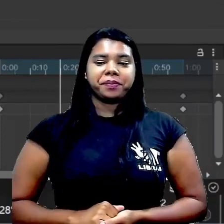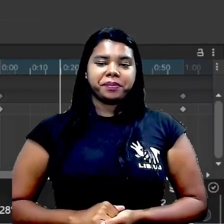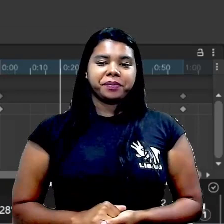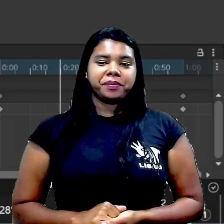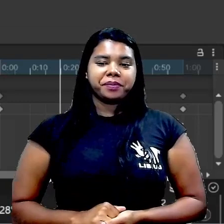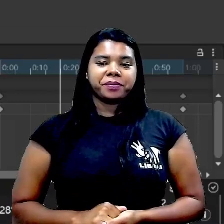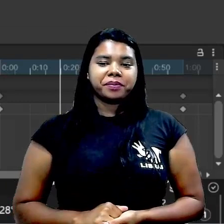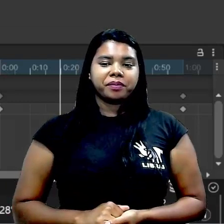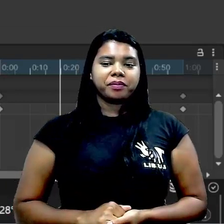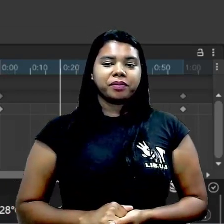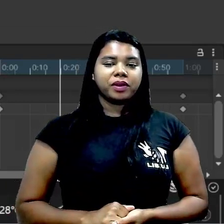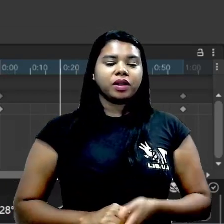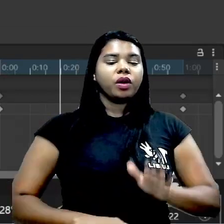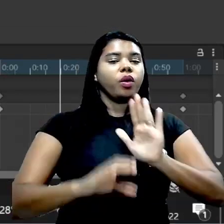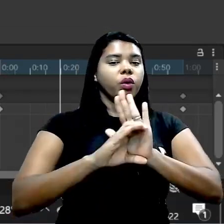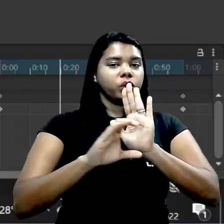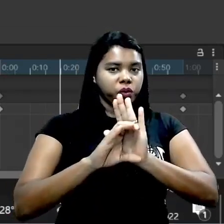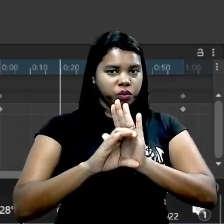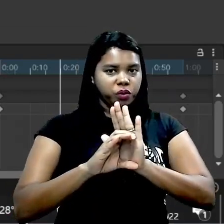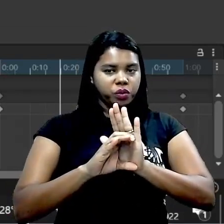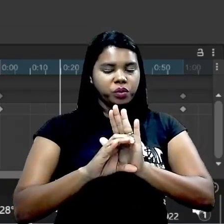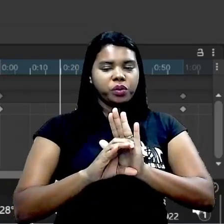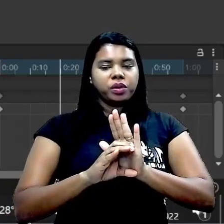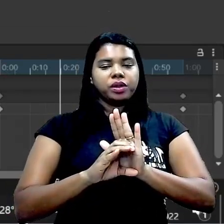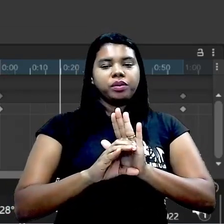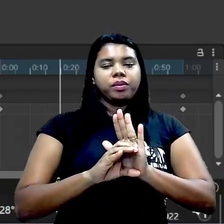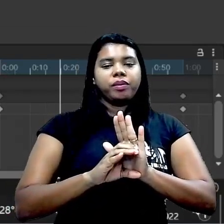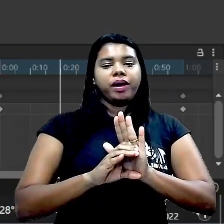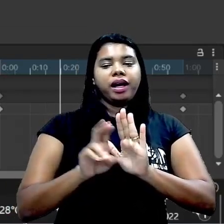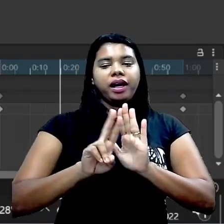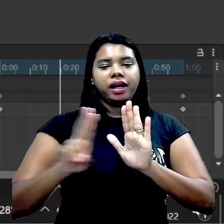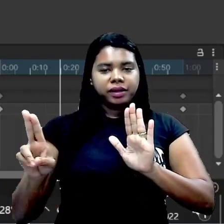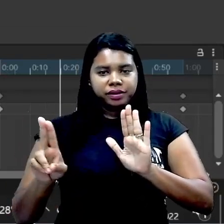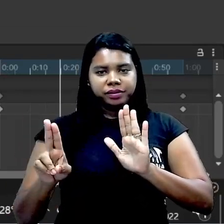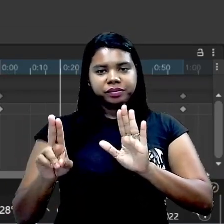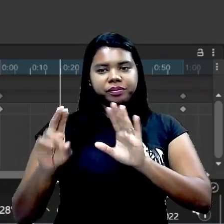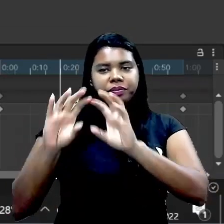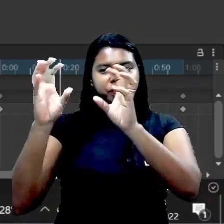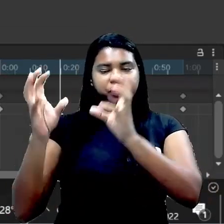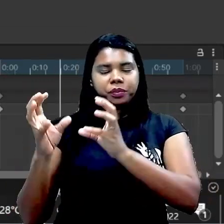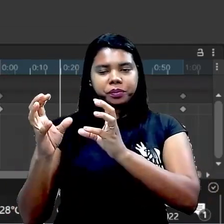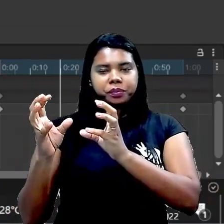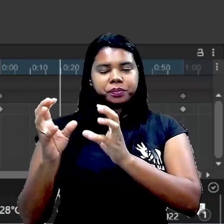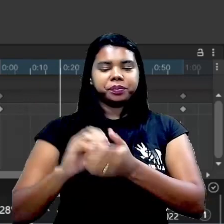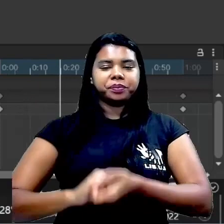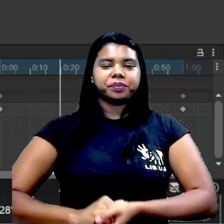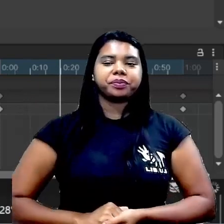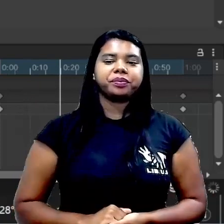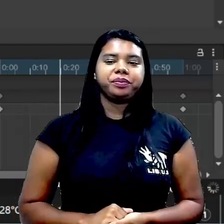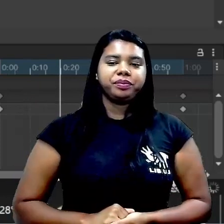com o seu editor de código. Vou batizar aqui meu código de move.